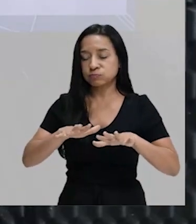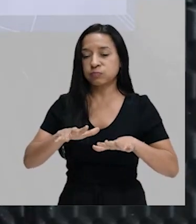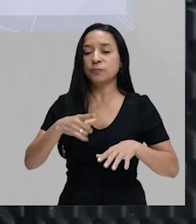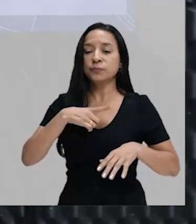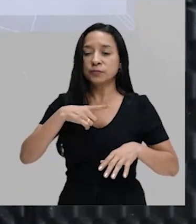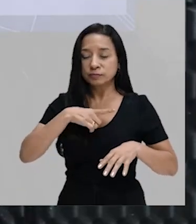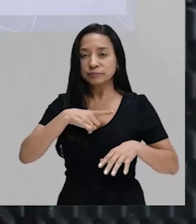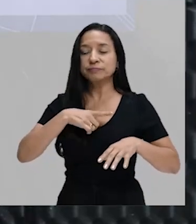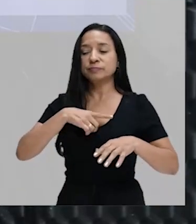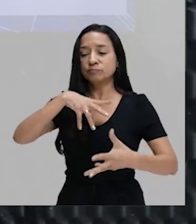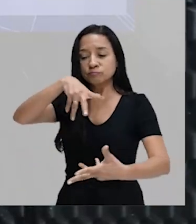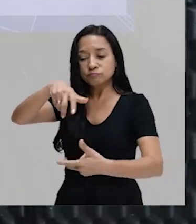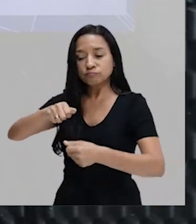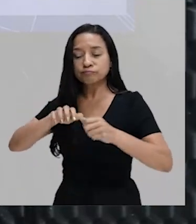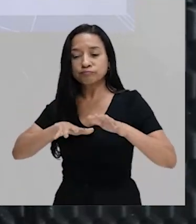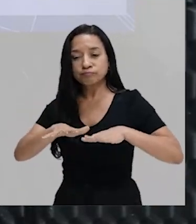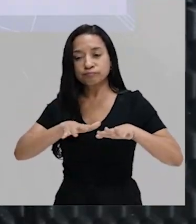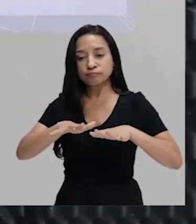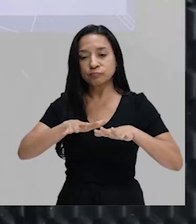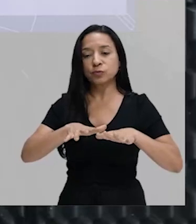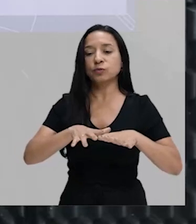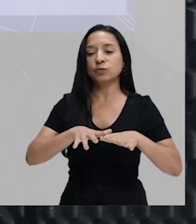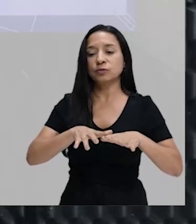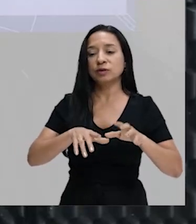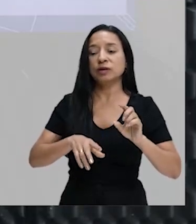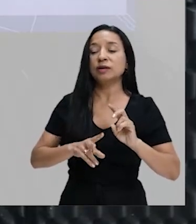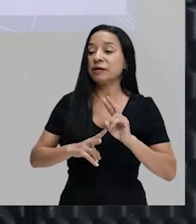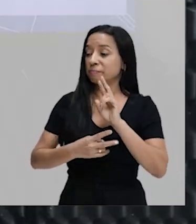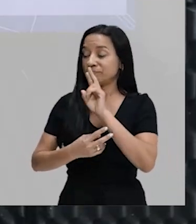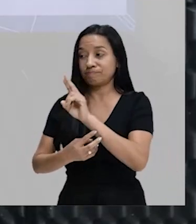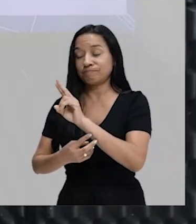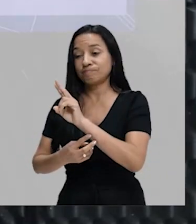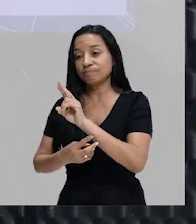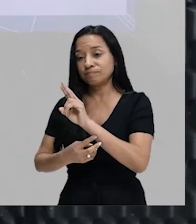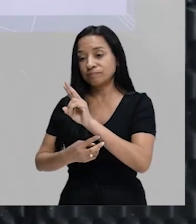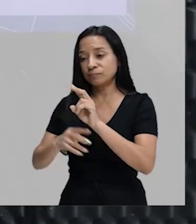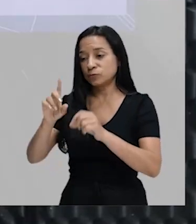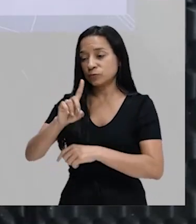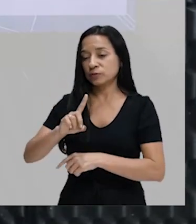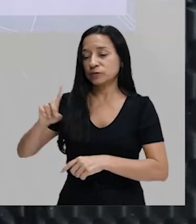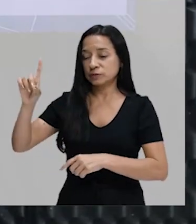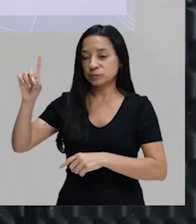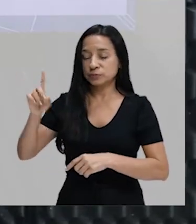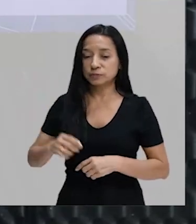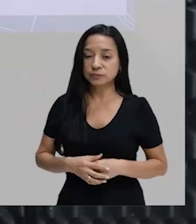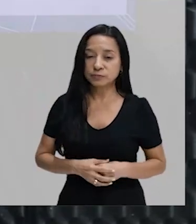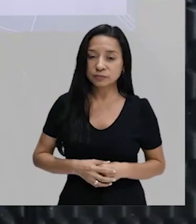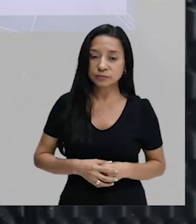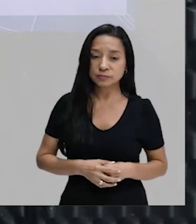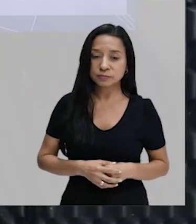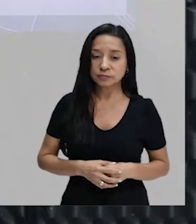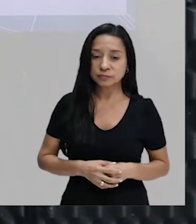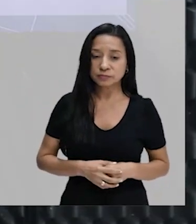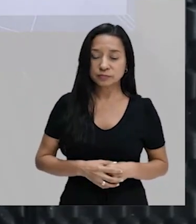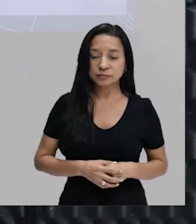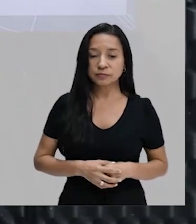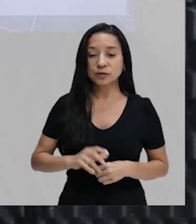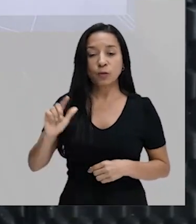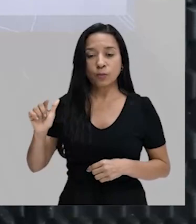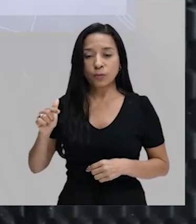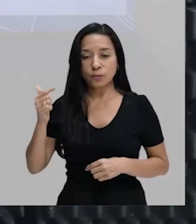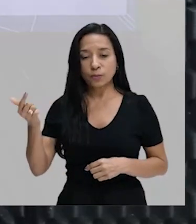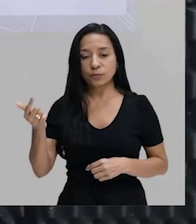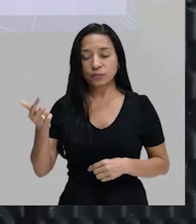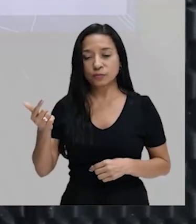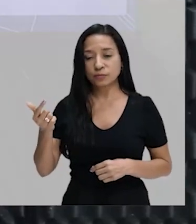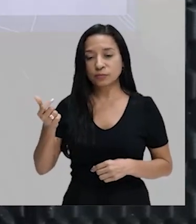tinham terremotos, eles atribuíam o deus Ayarcate. Ilhapa,